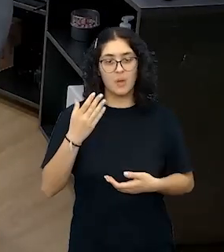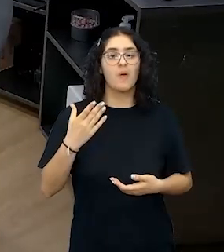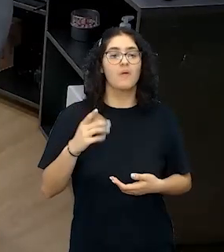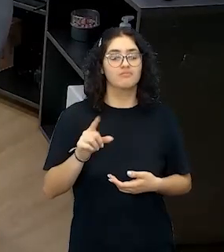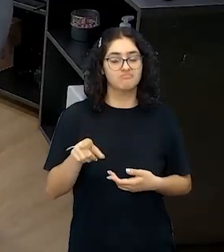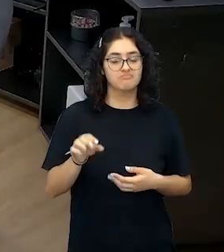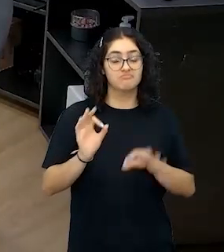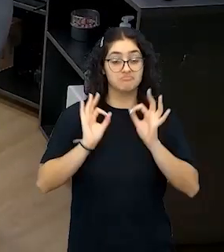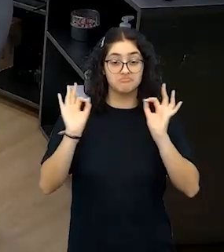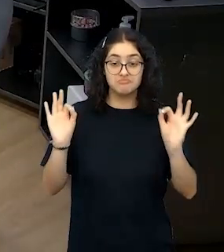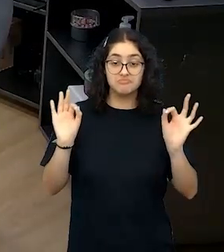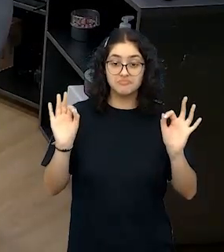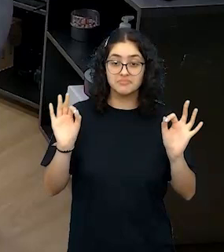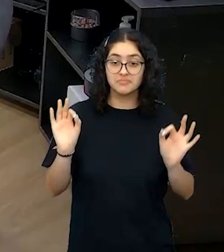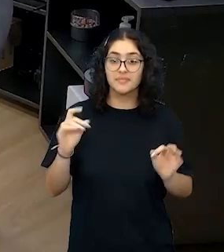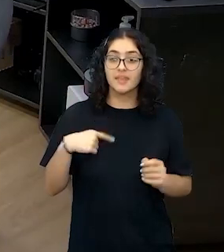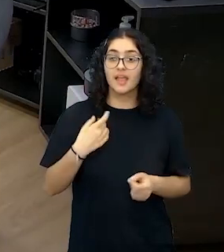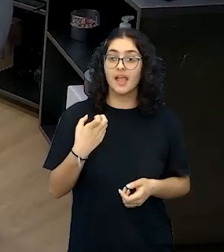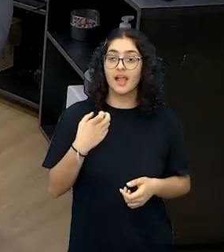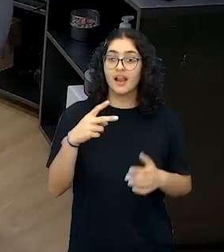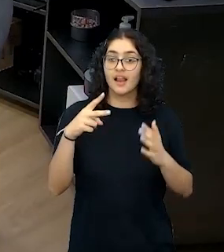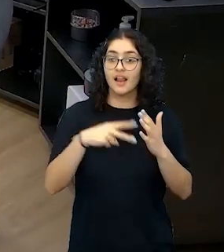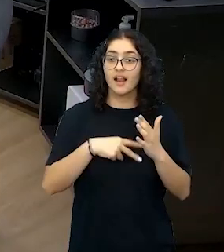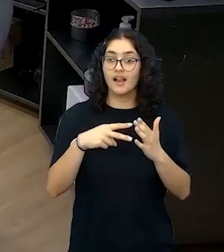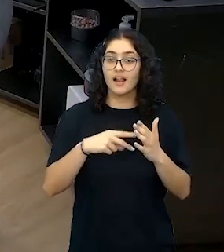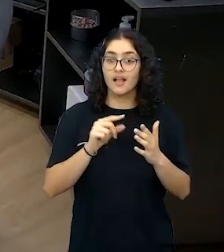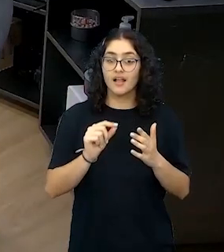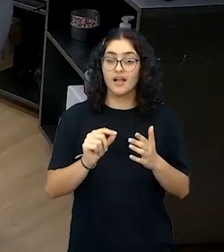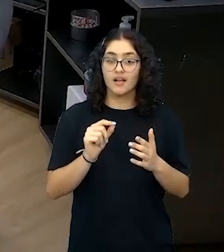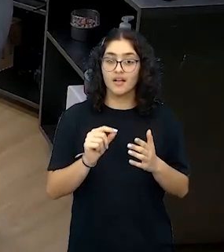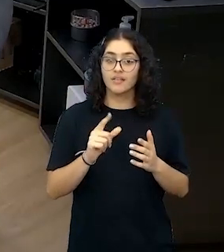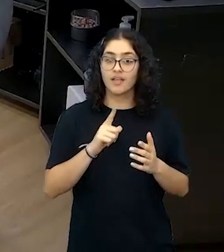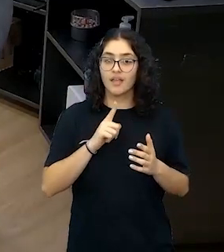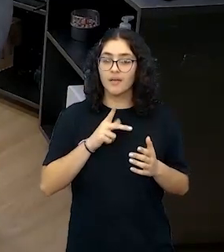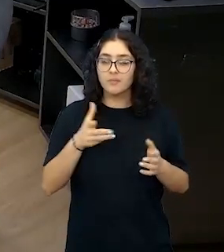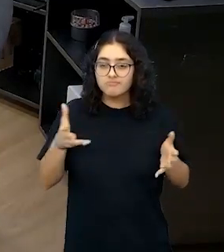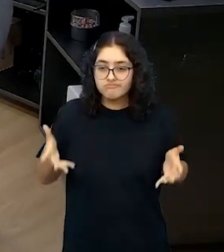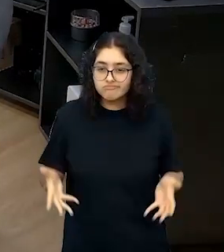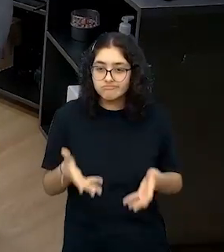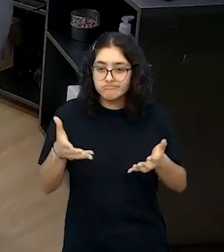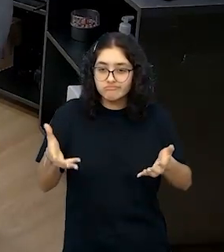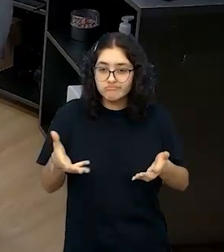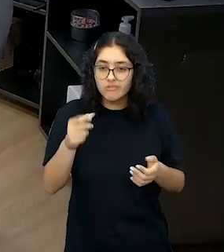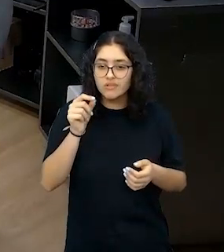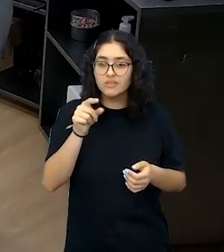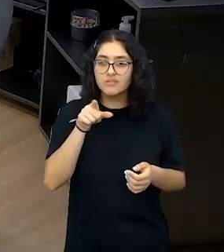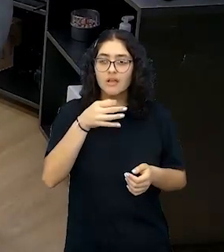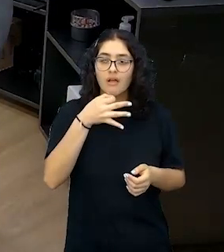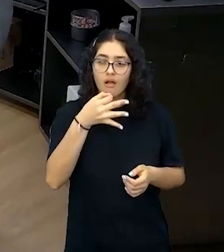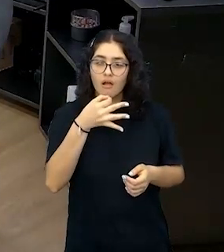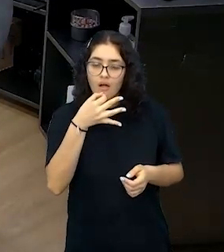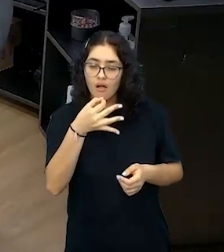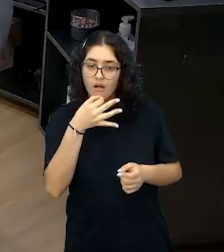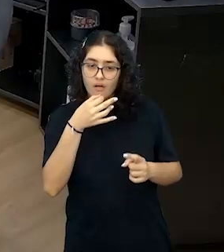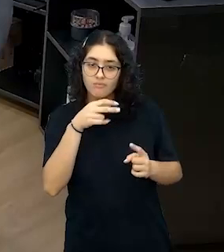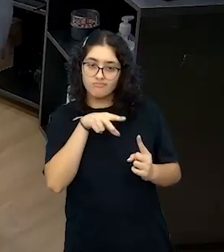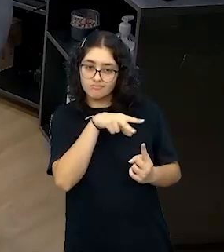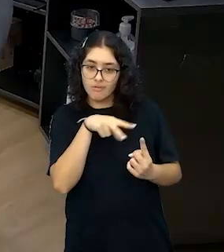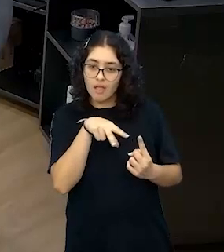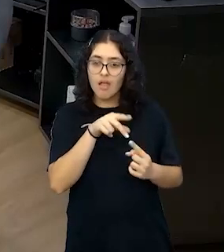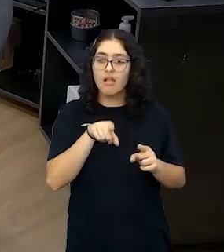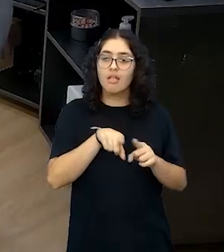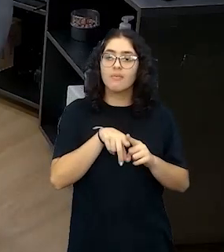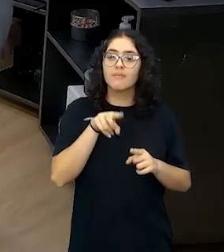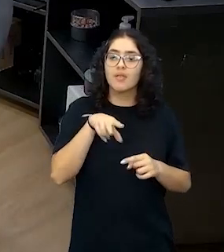mesmo. Tem alguns aqui que eu gostaria de ler. Estimulação e senso crítico, bem bacana. Você viu algum também? Primeiras